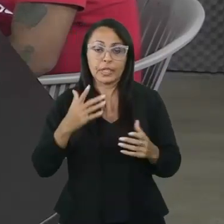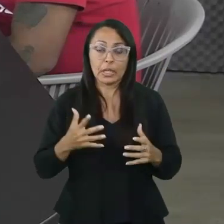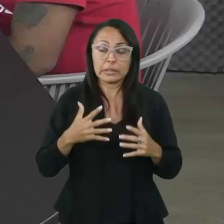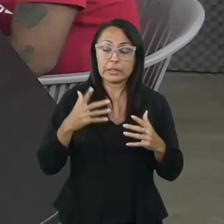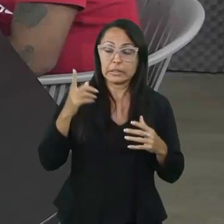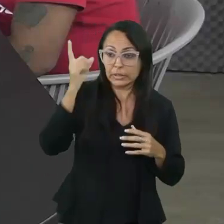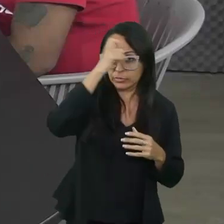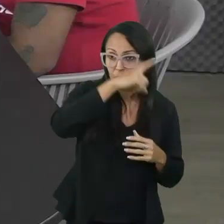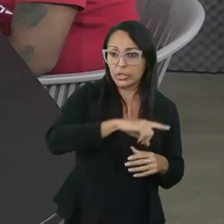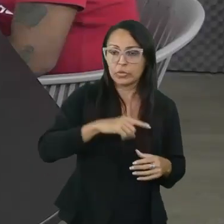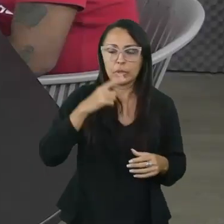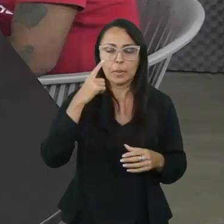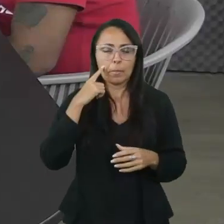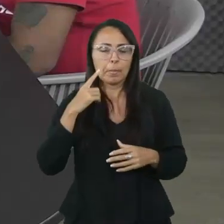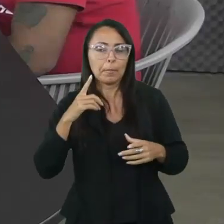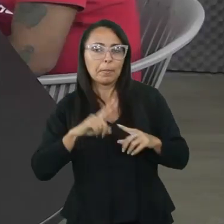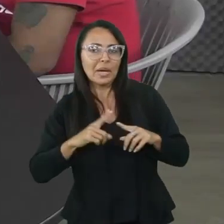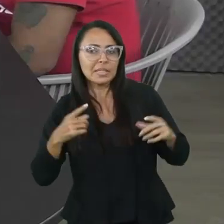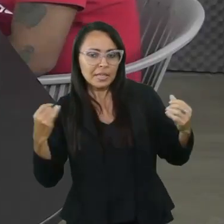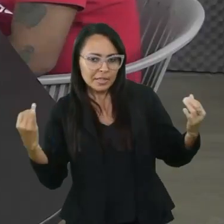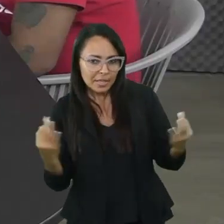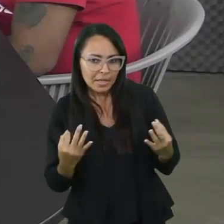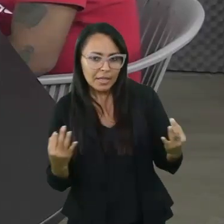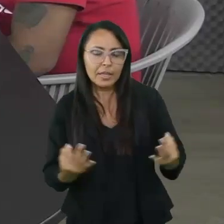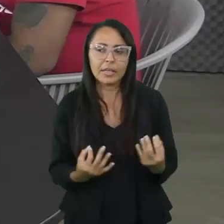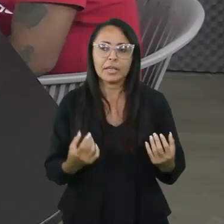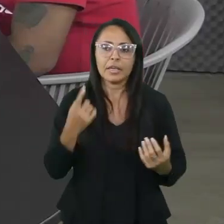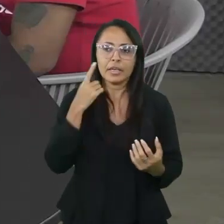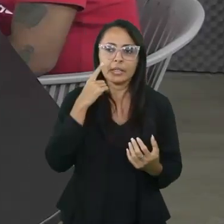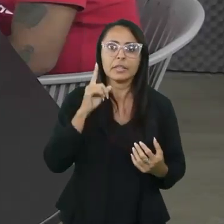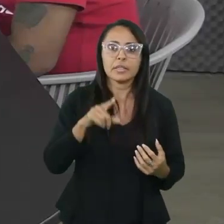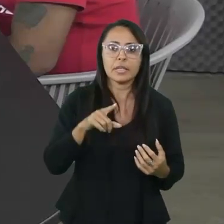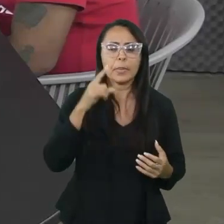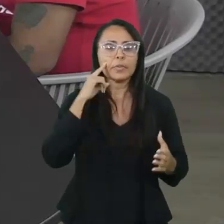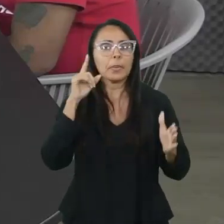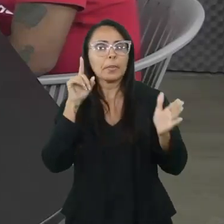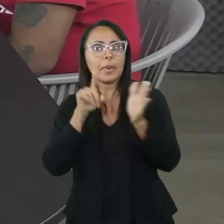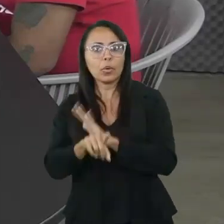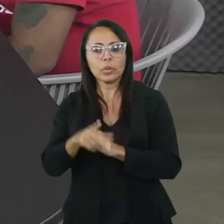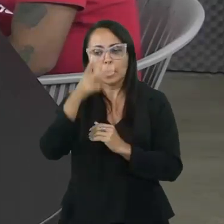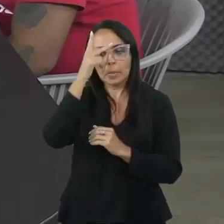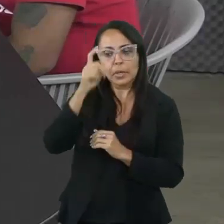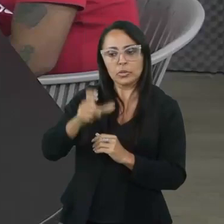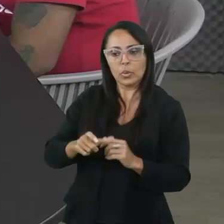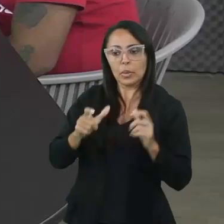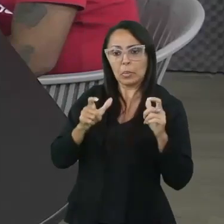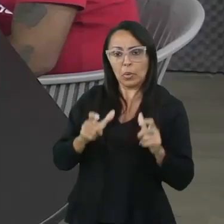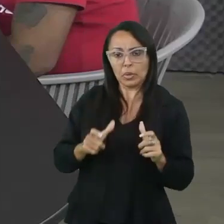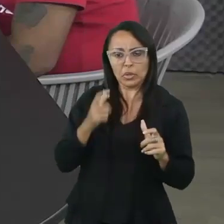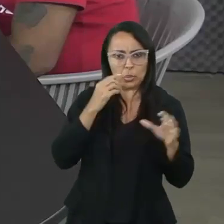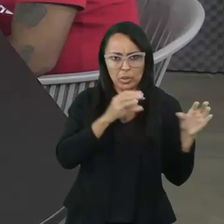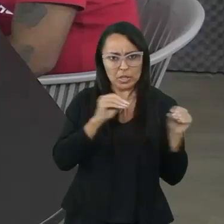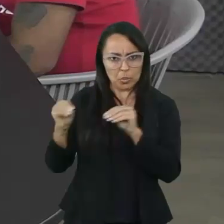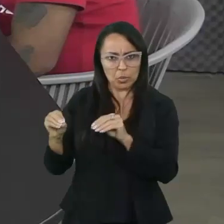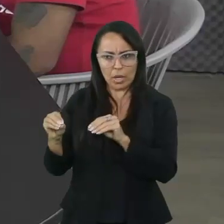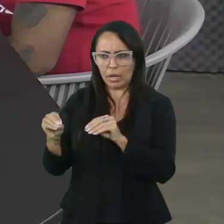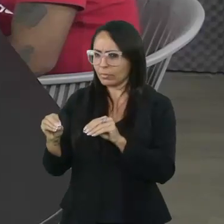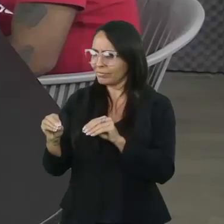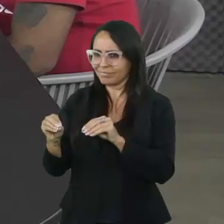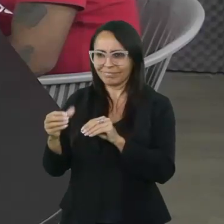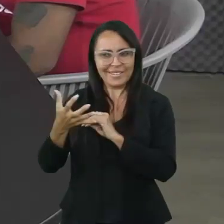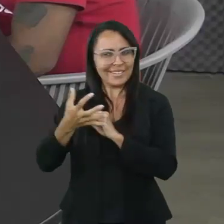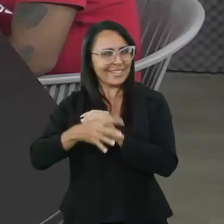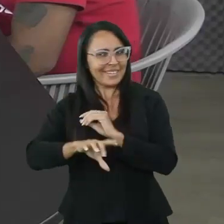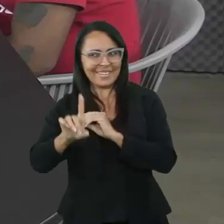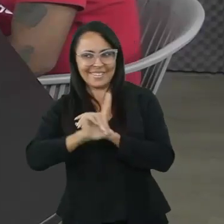mas é um espaço excelente e você pode ter certeza, quando você pergunta para um morador da Brasília se ele quer sair de lá. Ele não quer não, ninguém quer sair da Brasília.